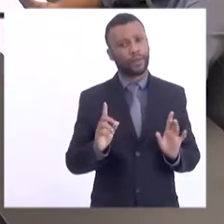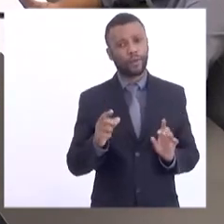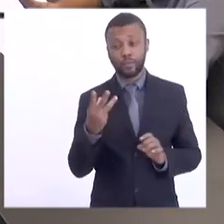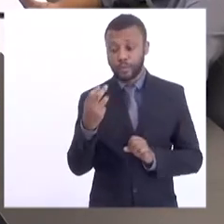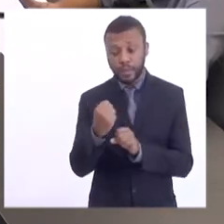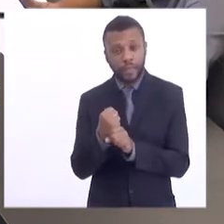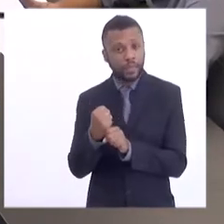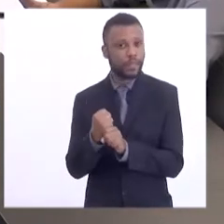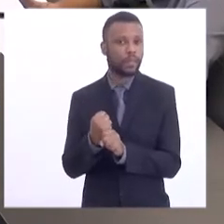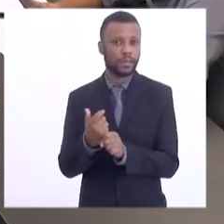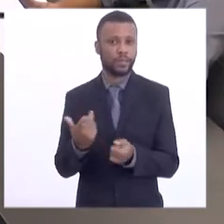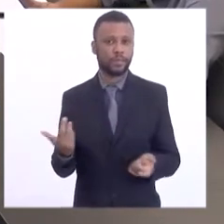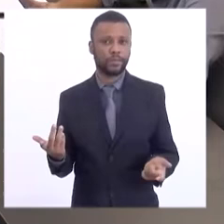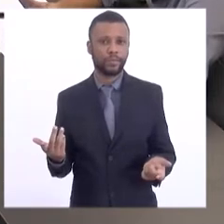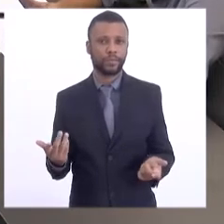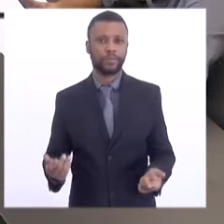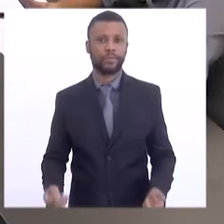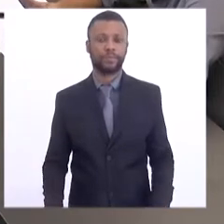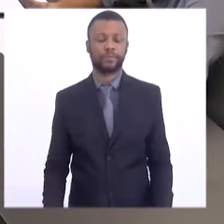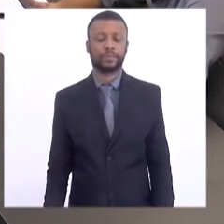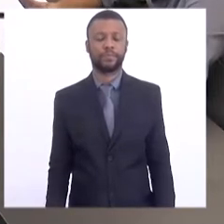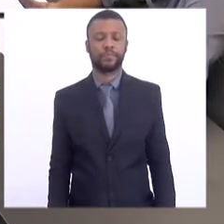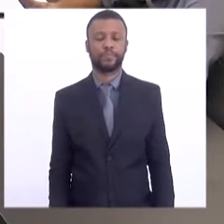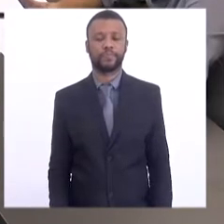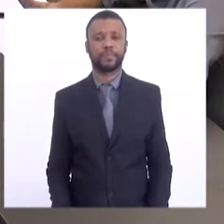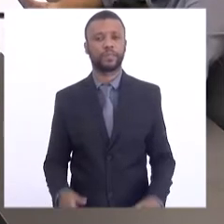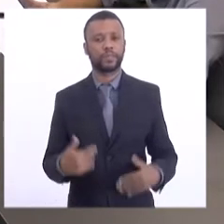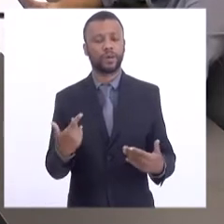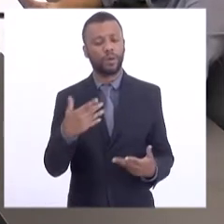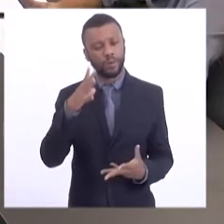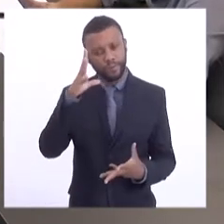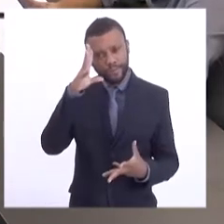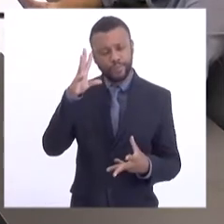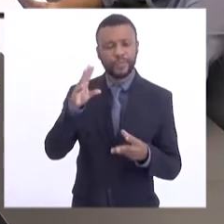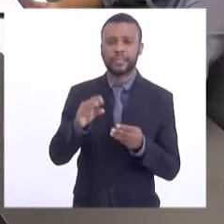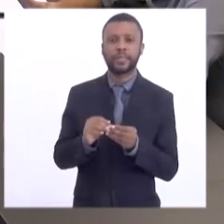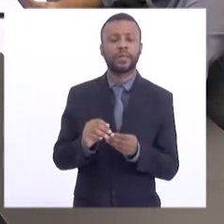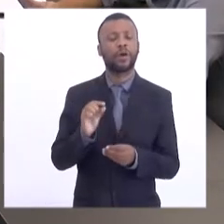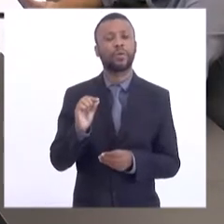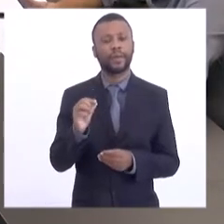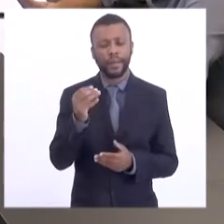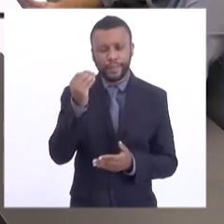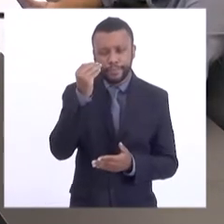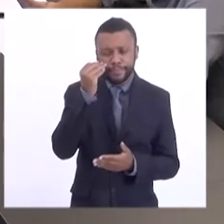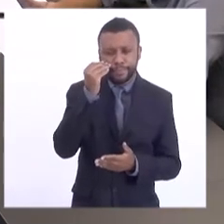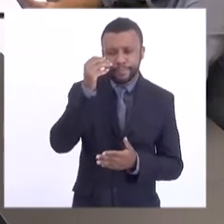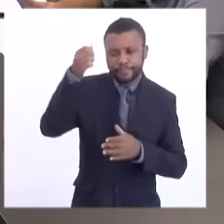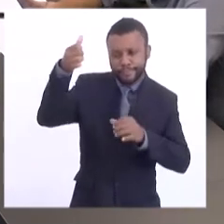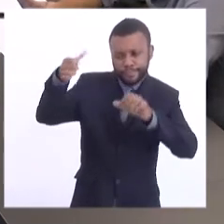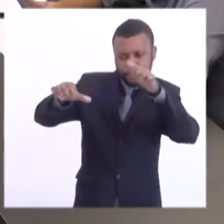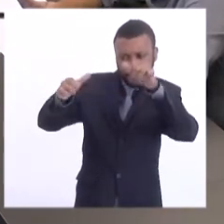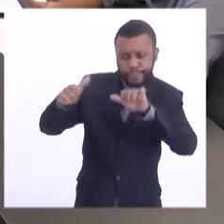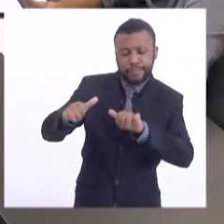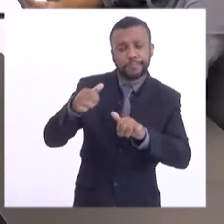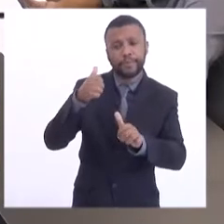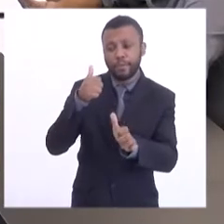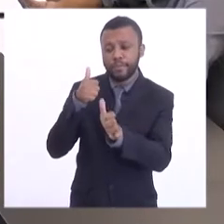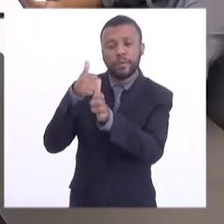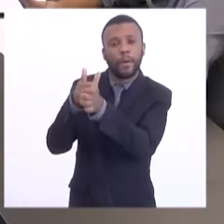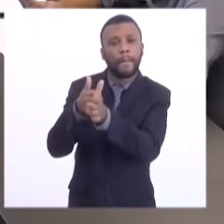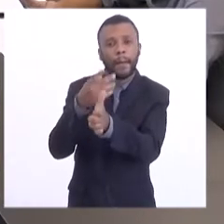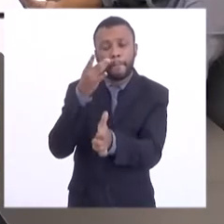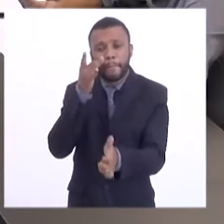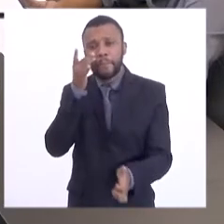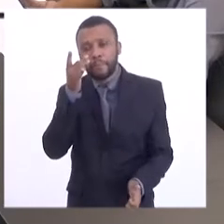e eu entendo e verifiquei isso muito de perto